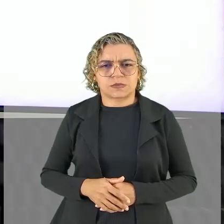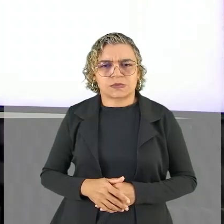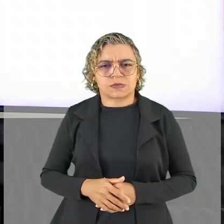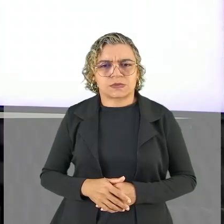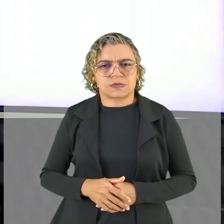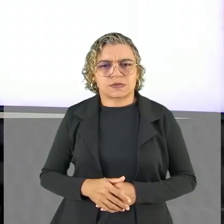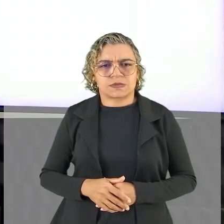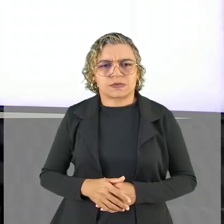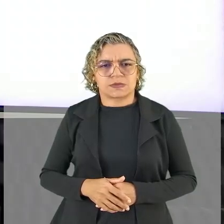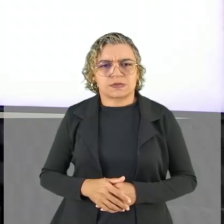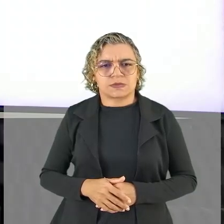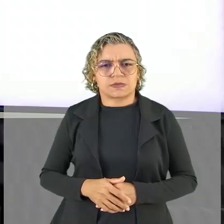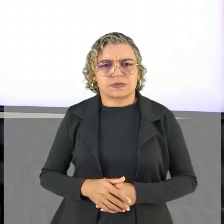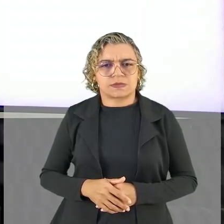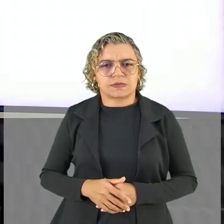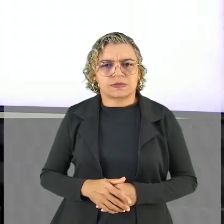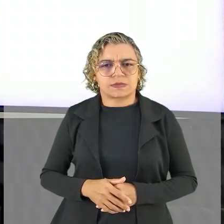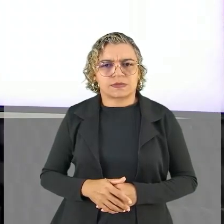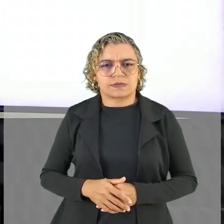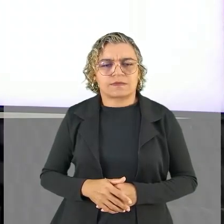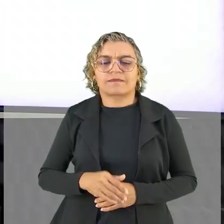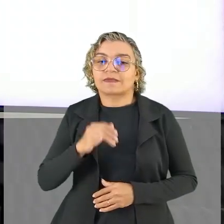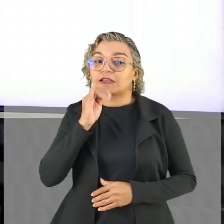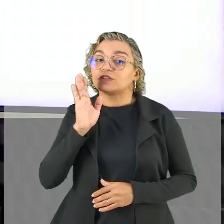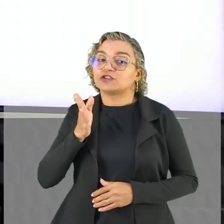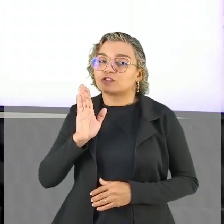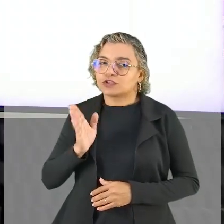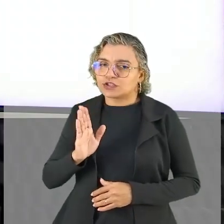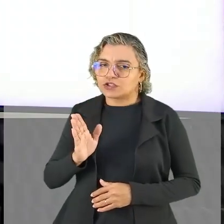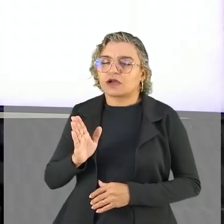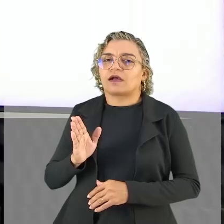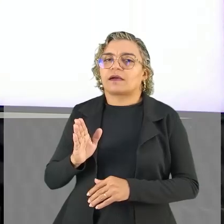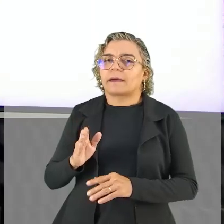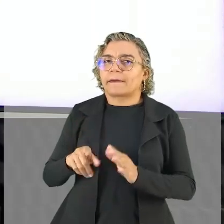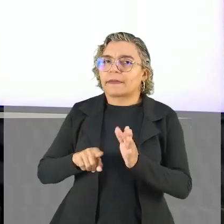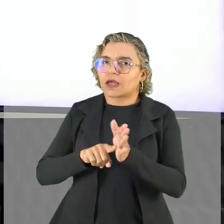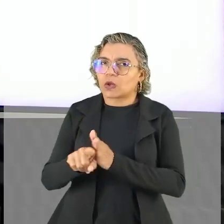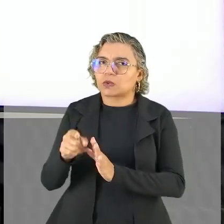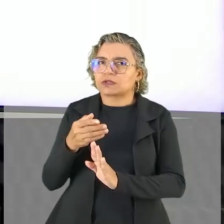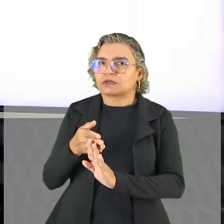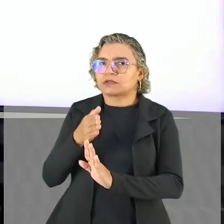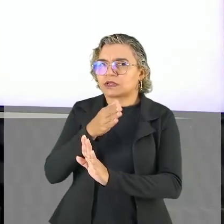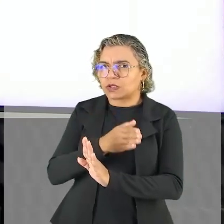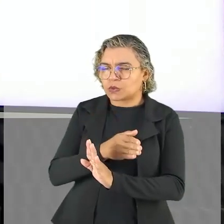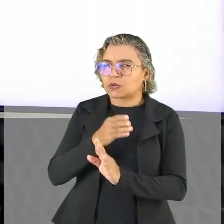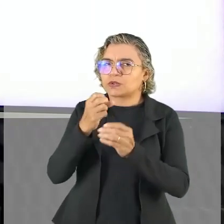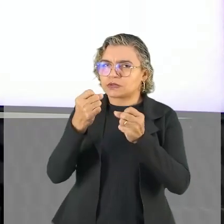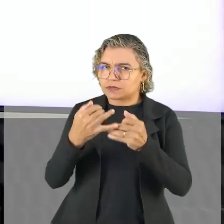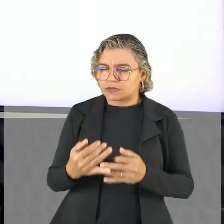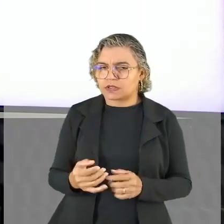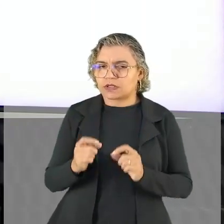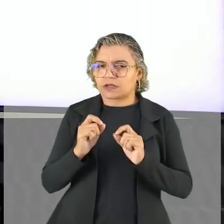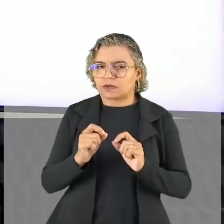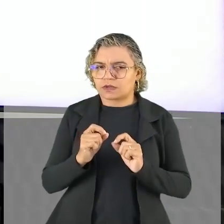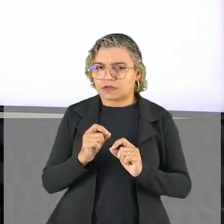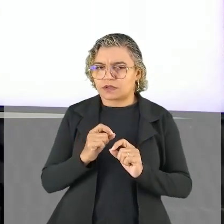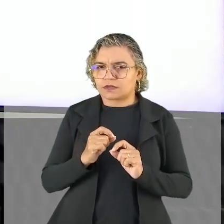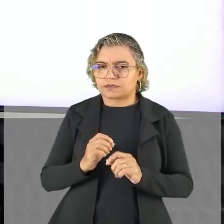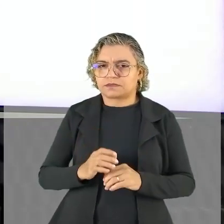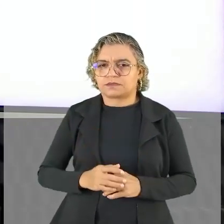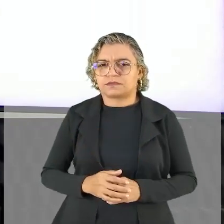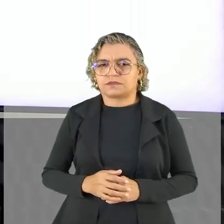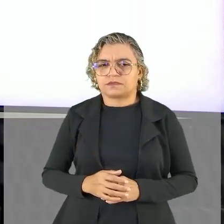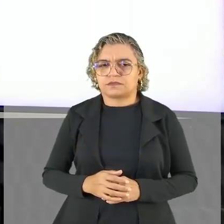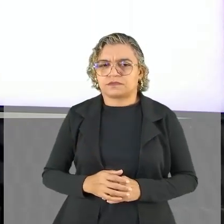tem sua gênese na convicção inata, a gente já viu também na questão anterior que ele descarta isso. Letra B, dimensão a priorística. Bom,